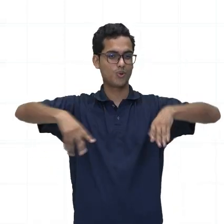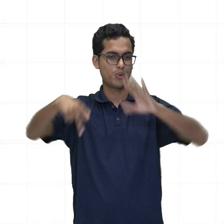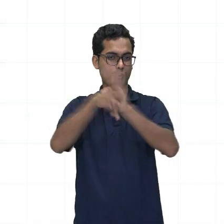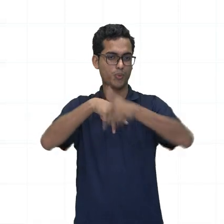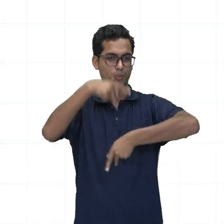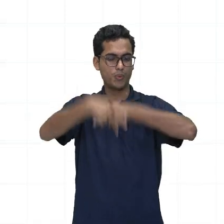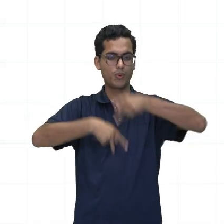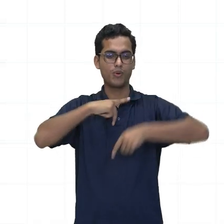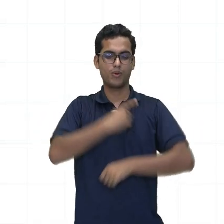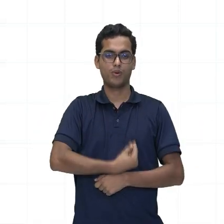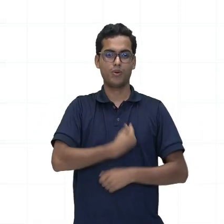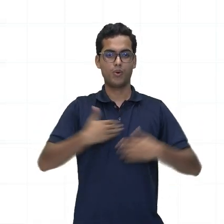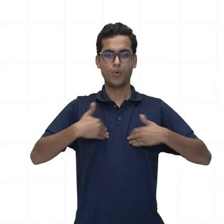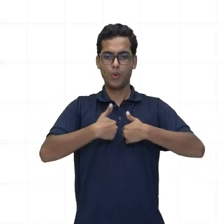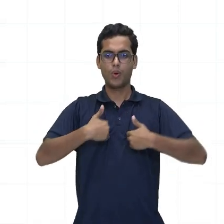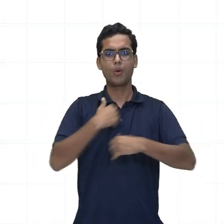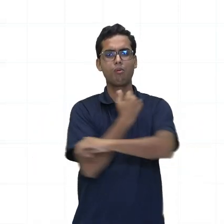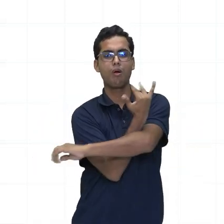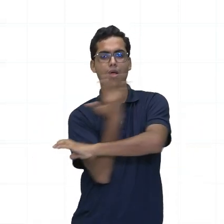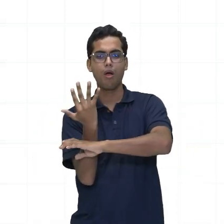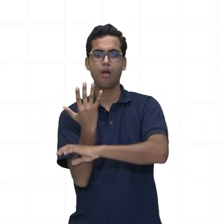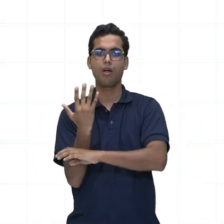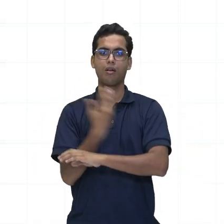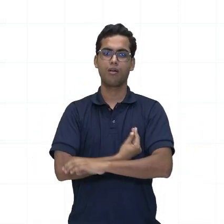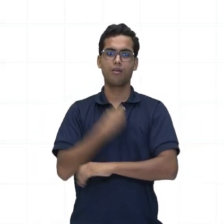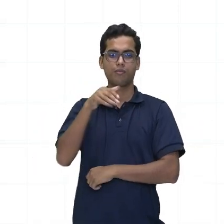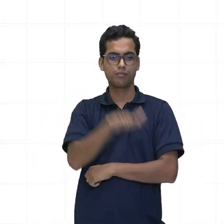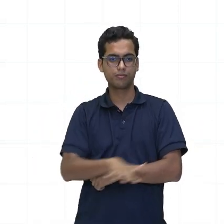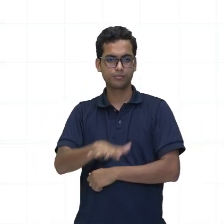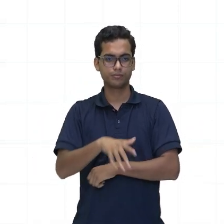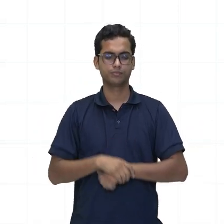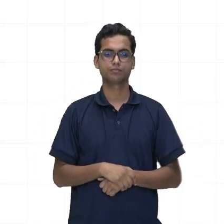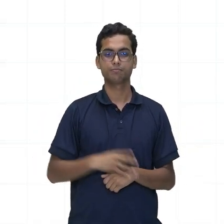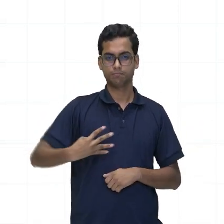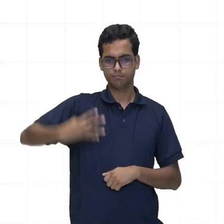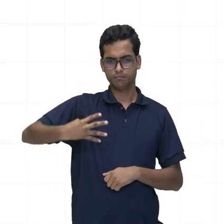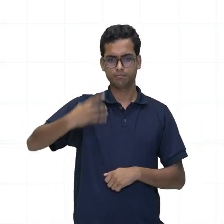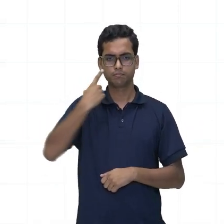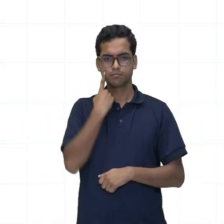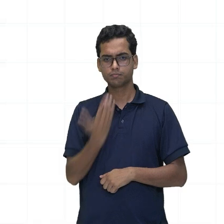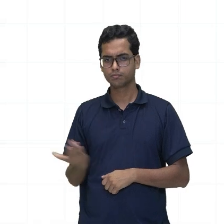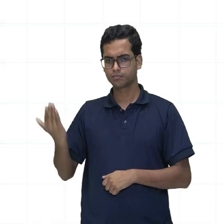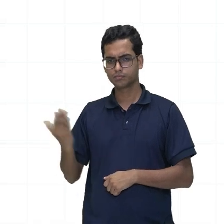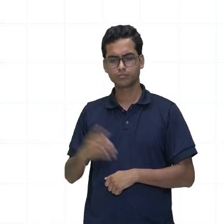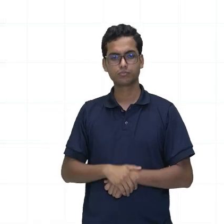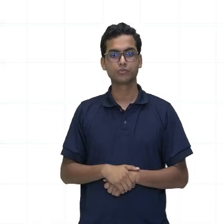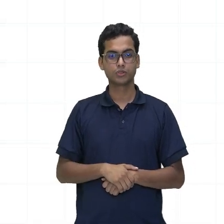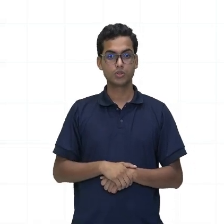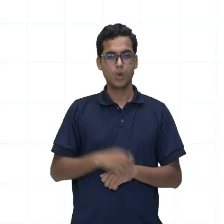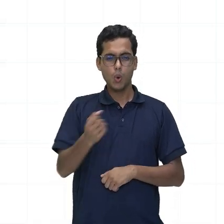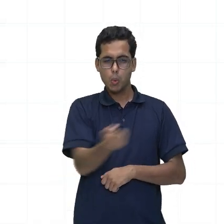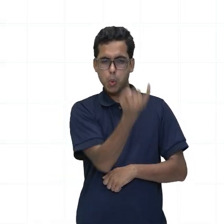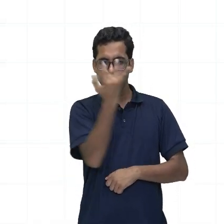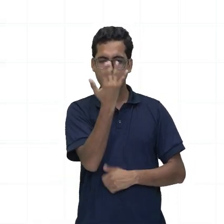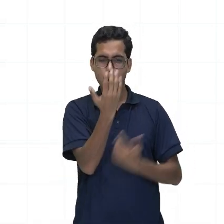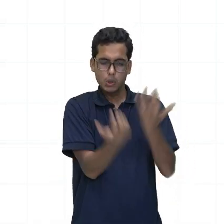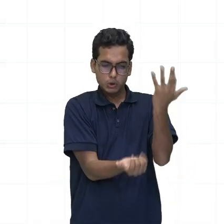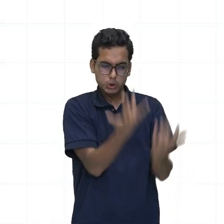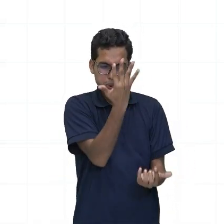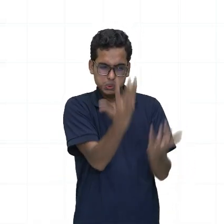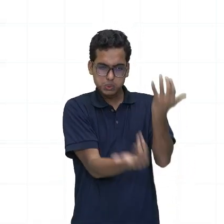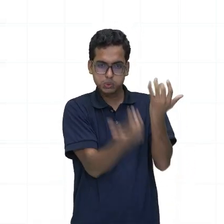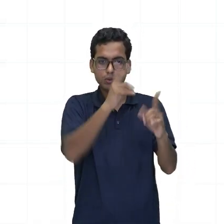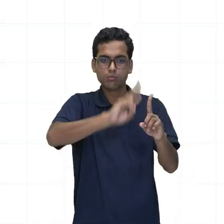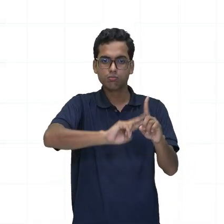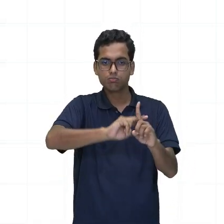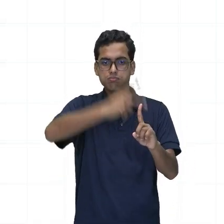de animais e plantas que habitam essa região. Maior frequência e intensidade de incêndios. Então,